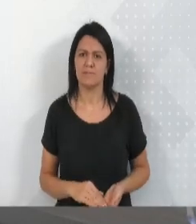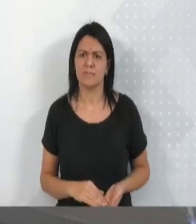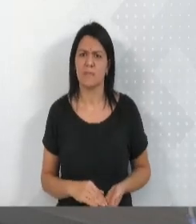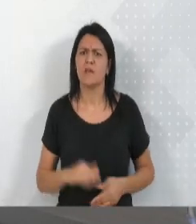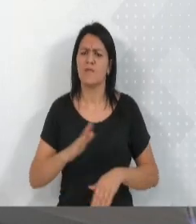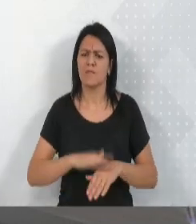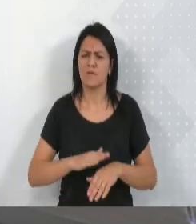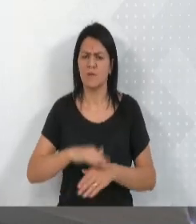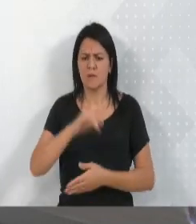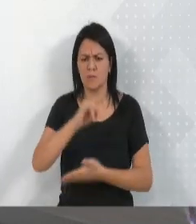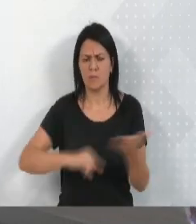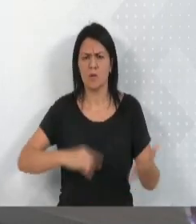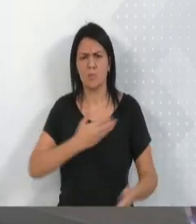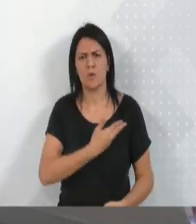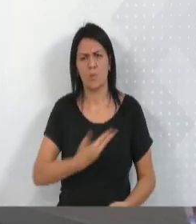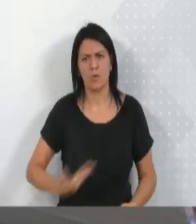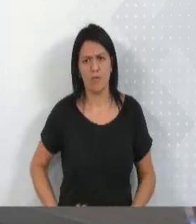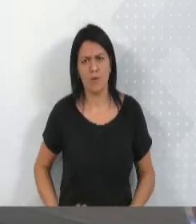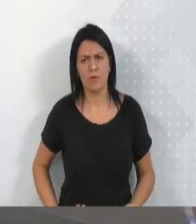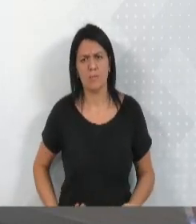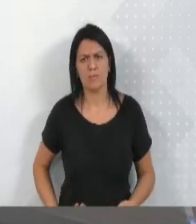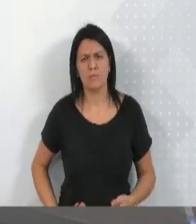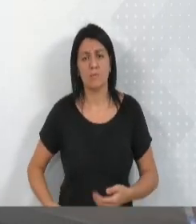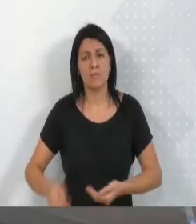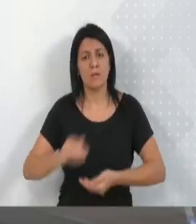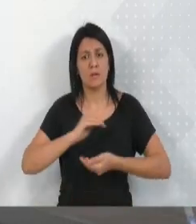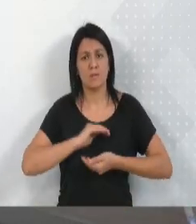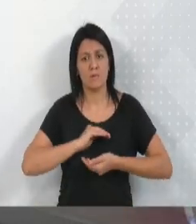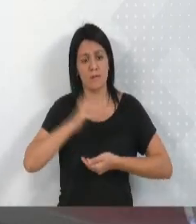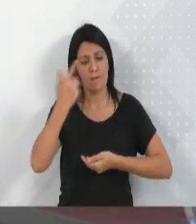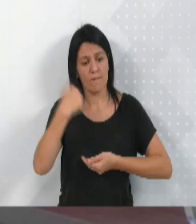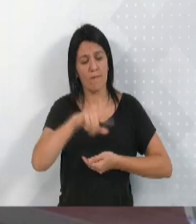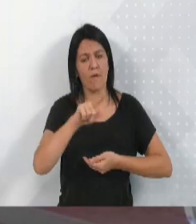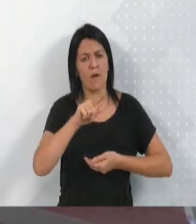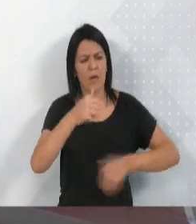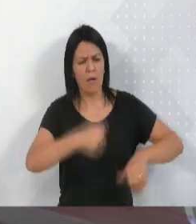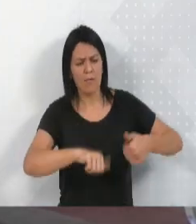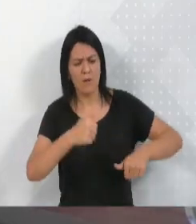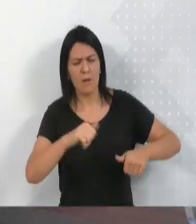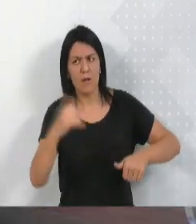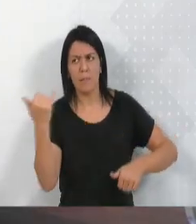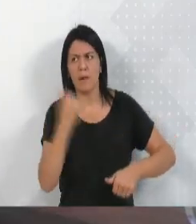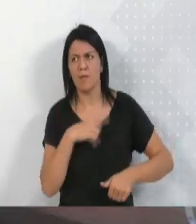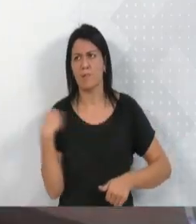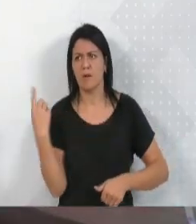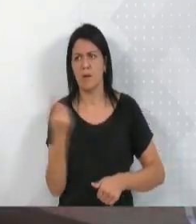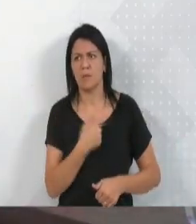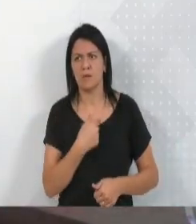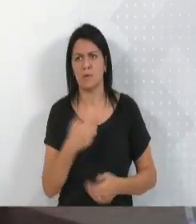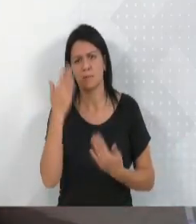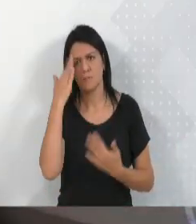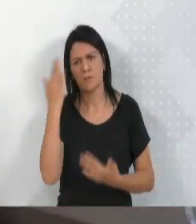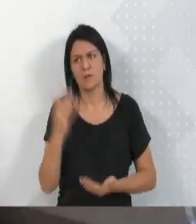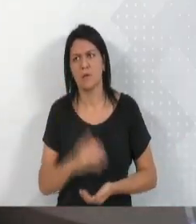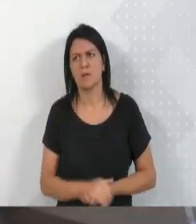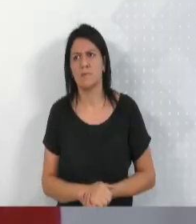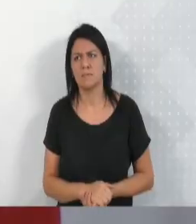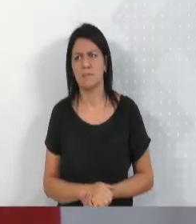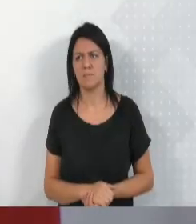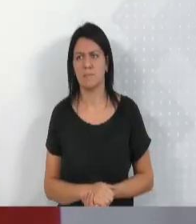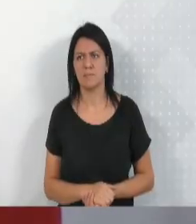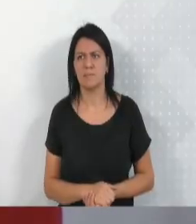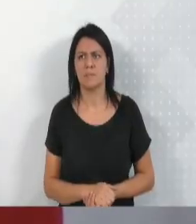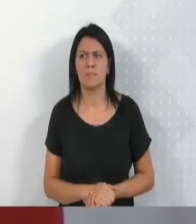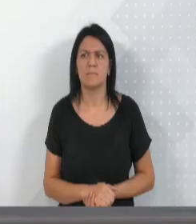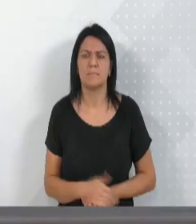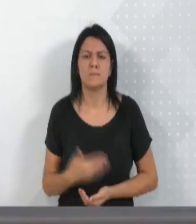governo e que a Defesa Civil vá lá e faça um laudo para dizer para nós como que está aquela situação. Obrigado. Concedo,